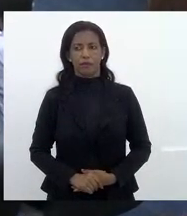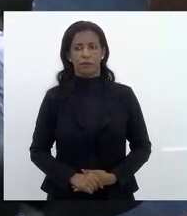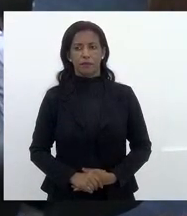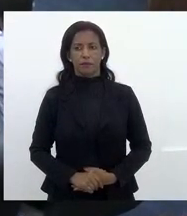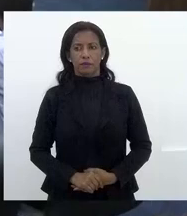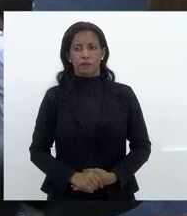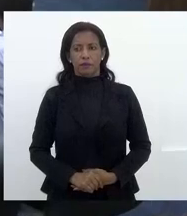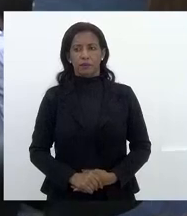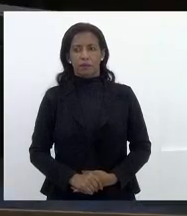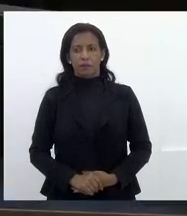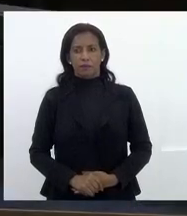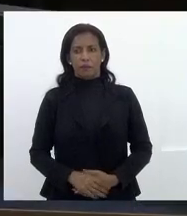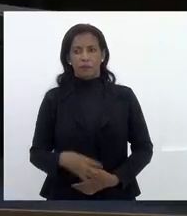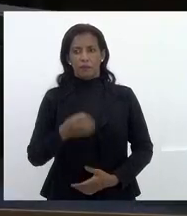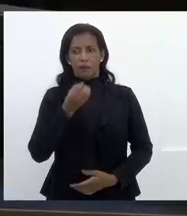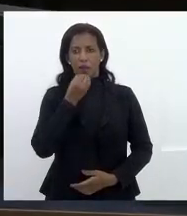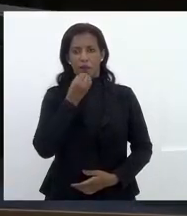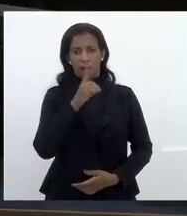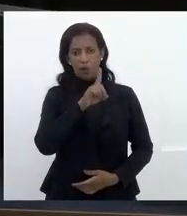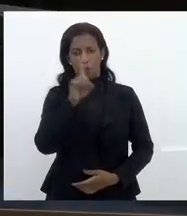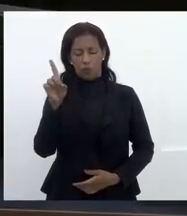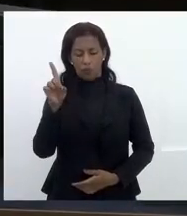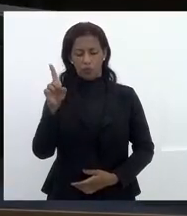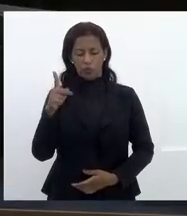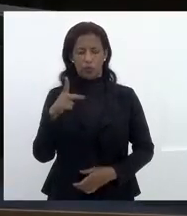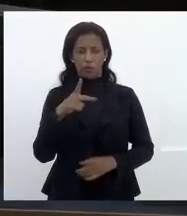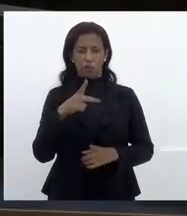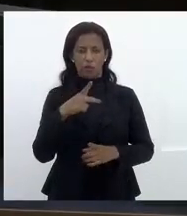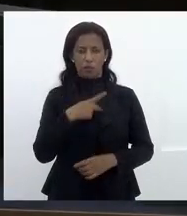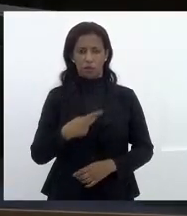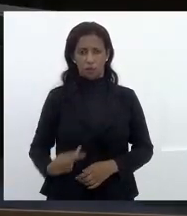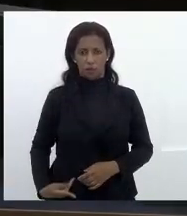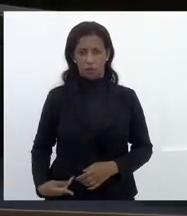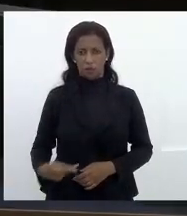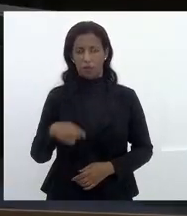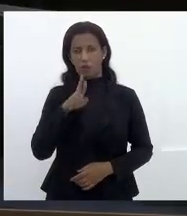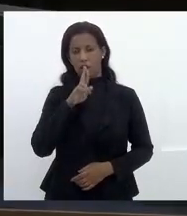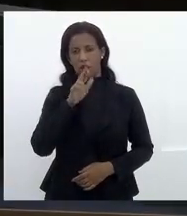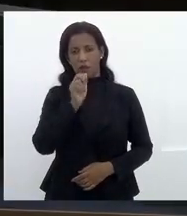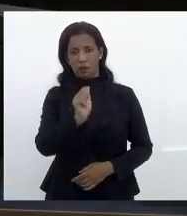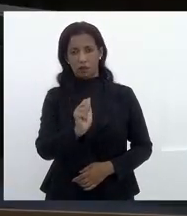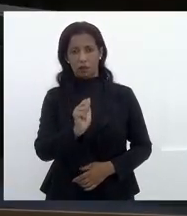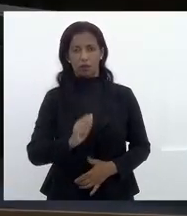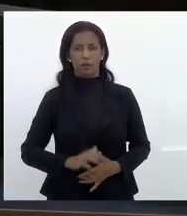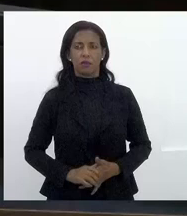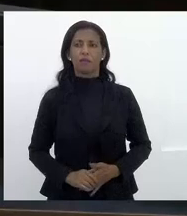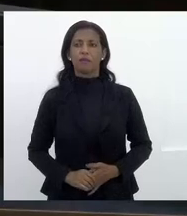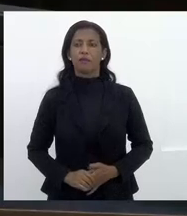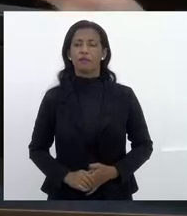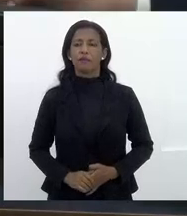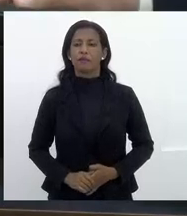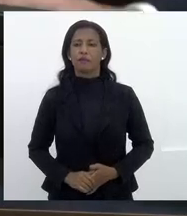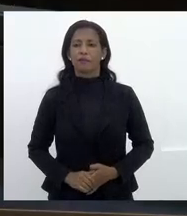oh Alô bom dia presidente Presidente Rodrigo Amorim